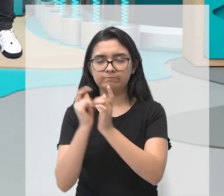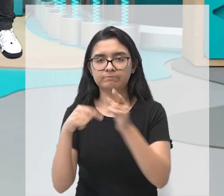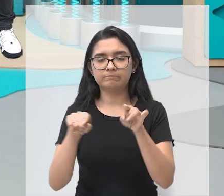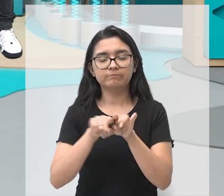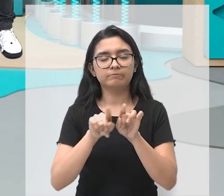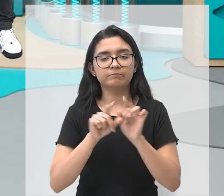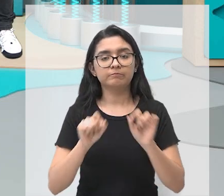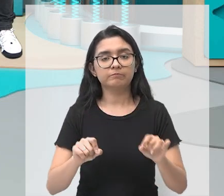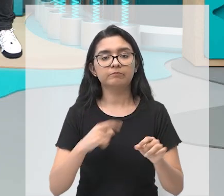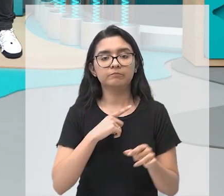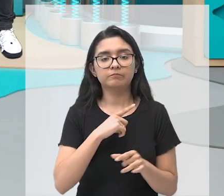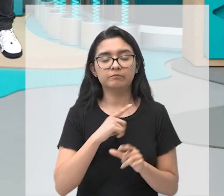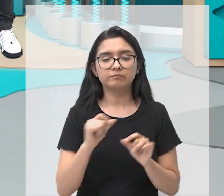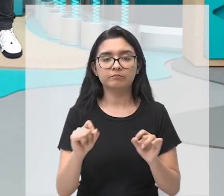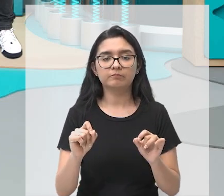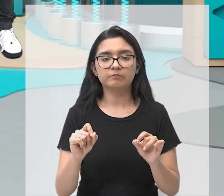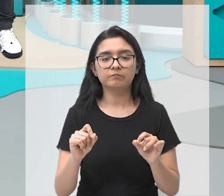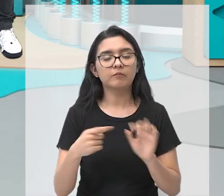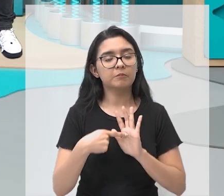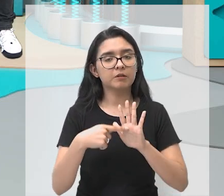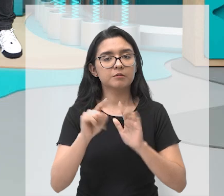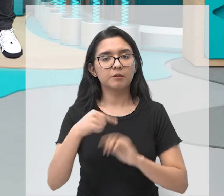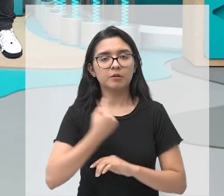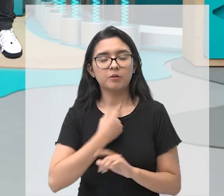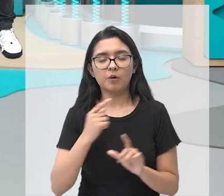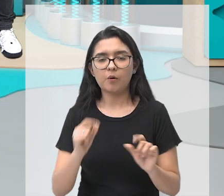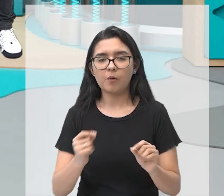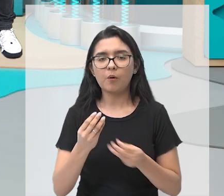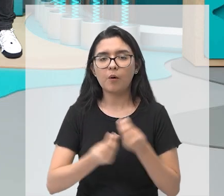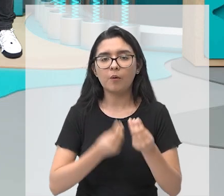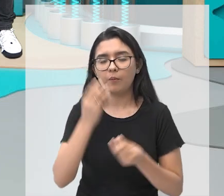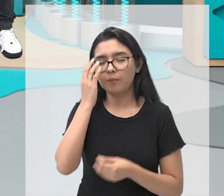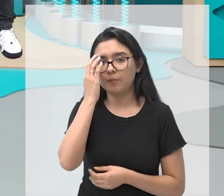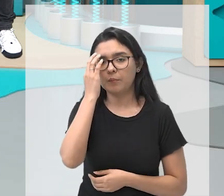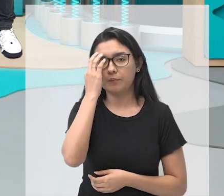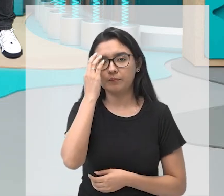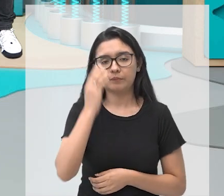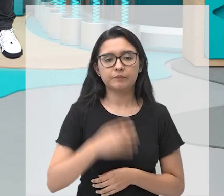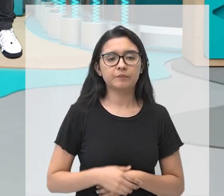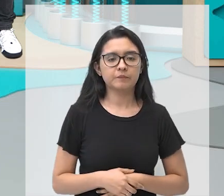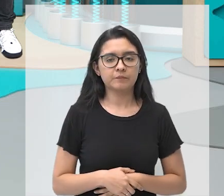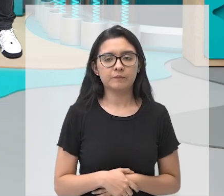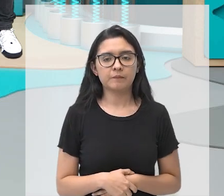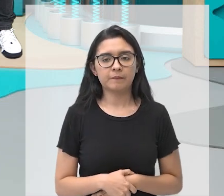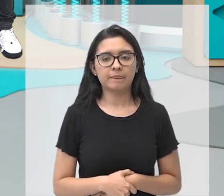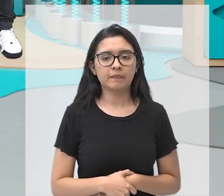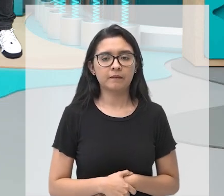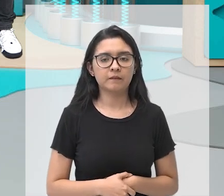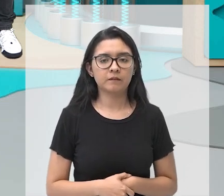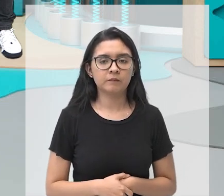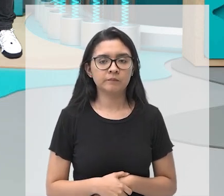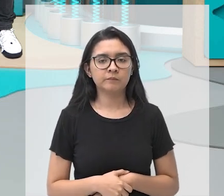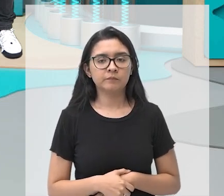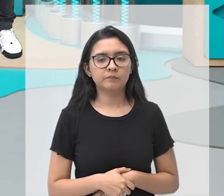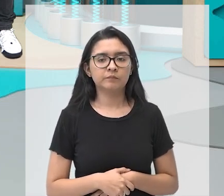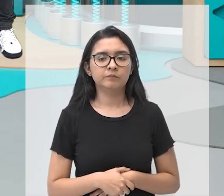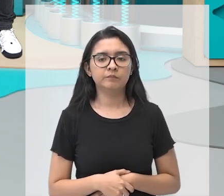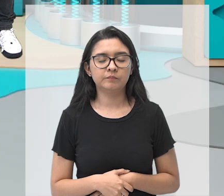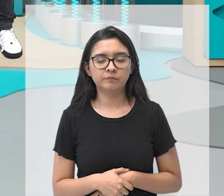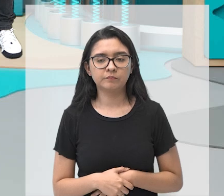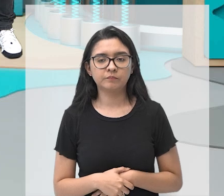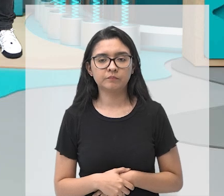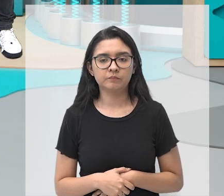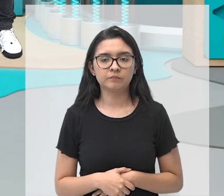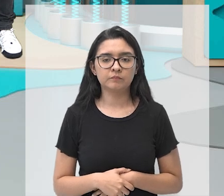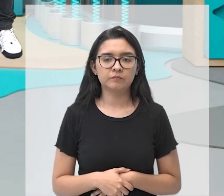se configura, né, aparece para a gente como inúmeras traz inúmeras possibilidades